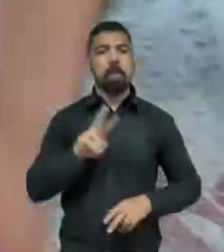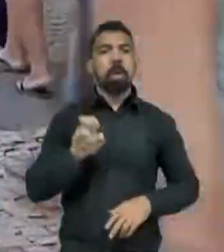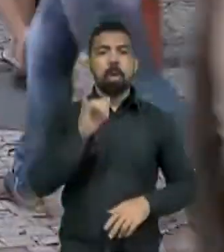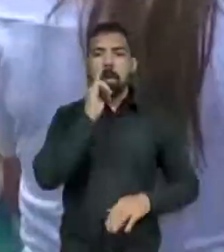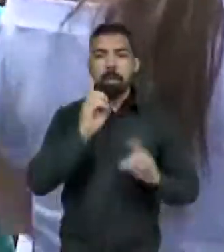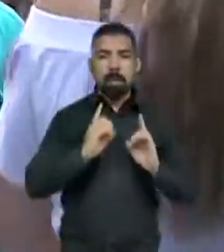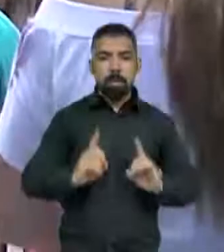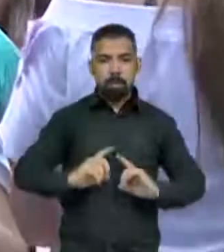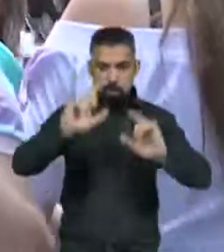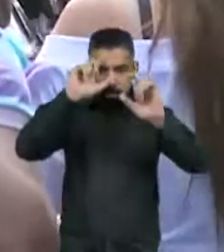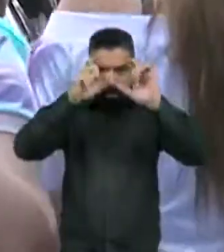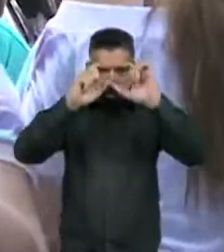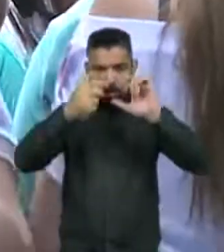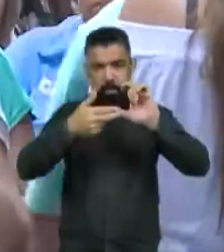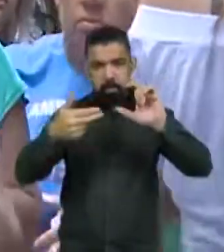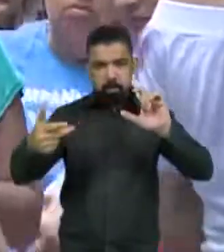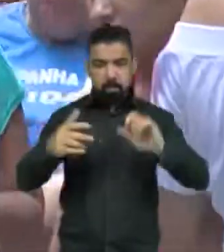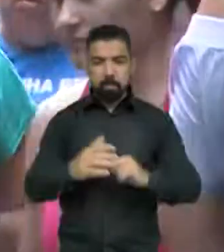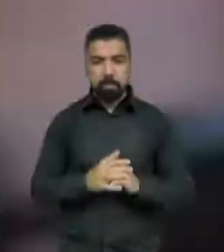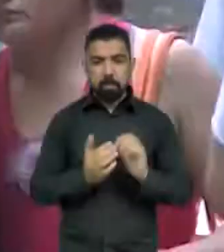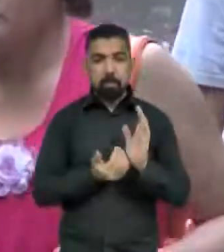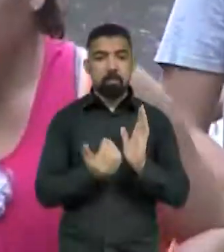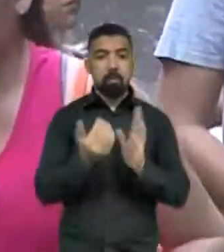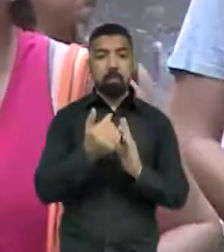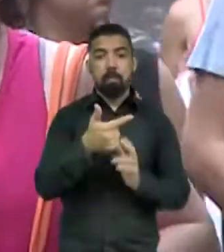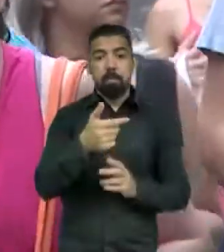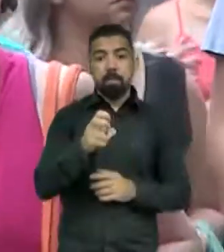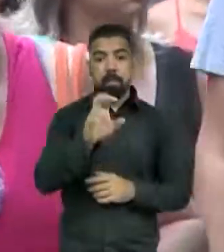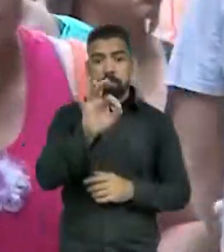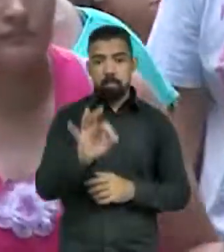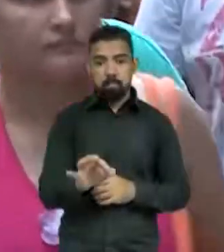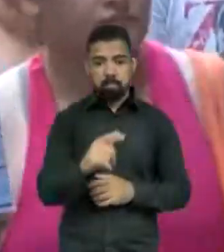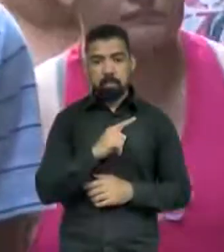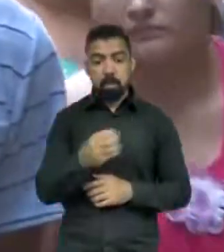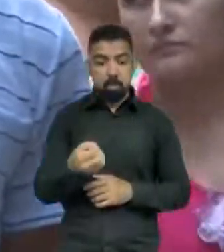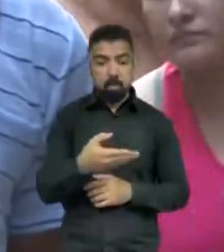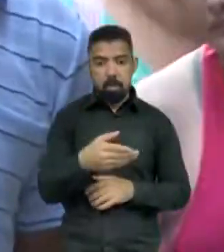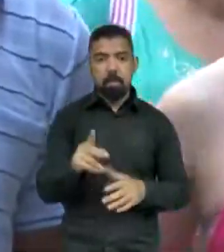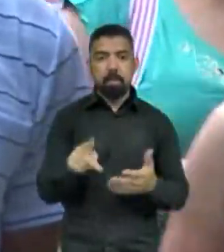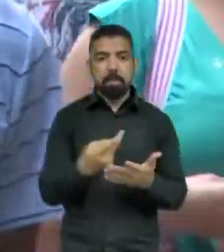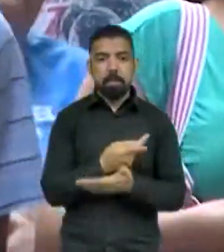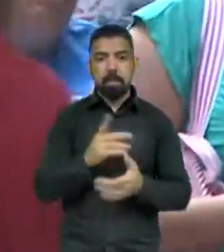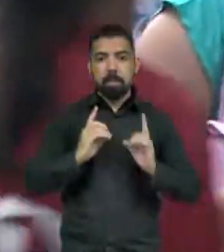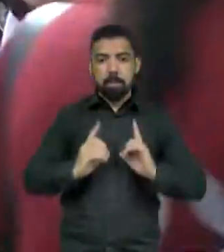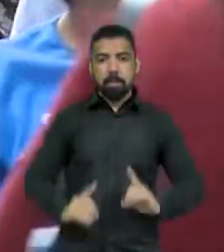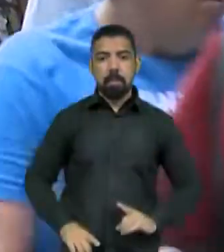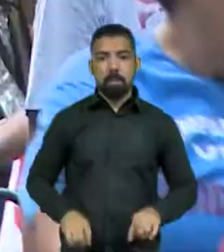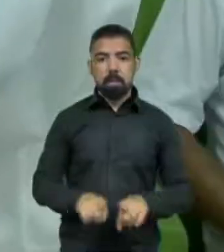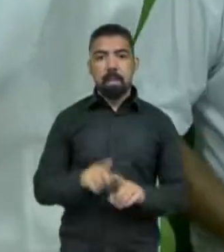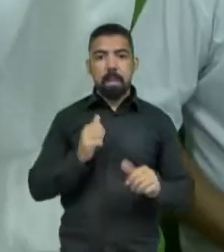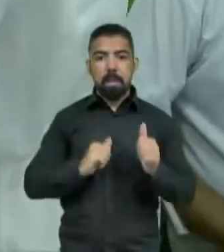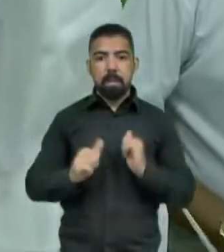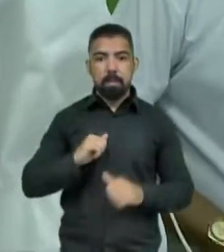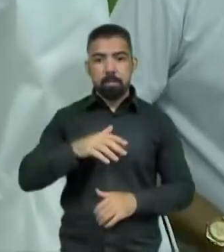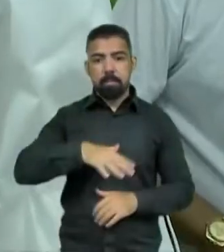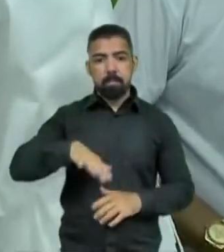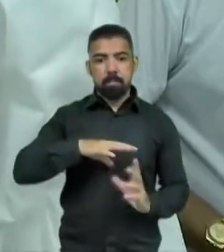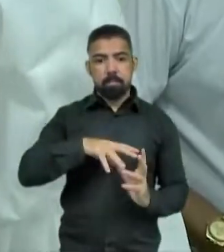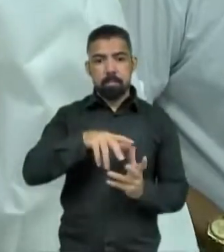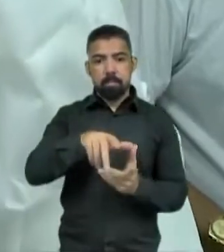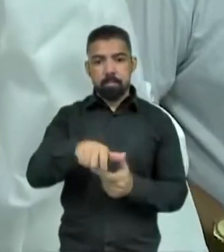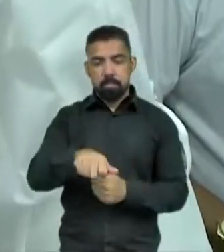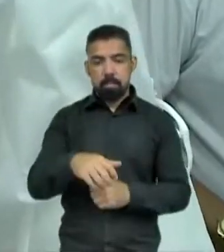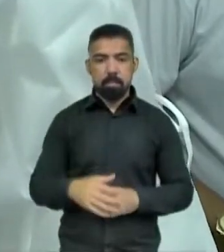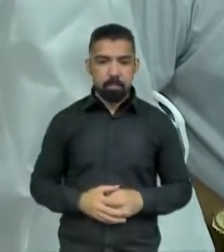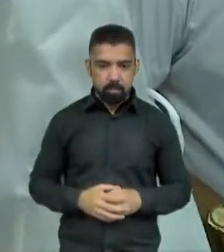transtornos mentais, com aumento superior a 25% de novos casos de depressão e ansiedade em todo o mundo. Os países mais atingidos